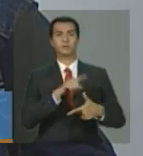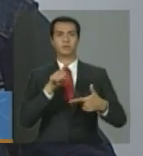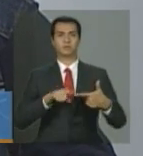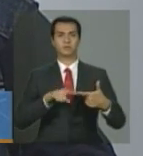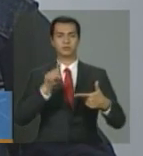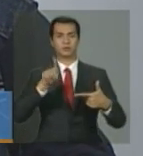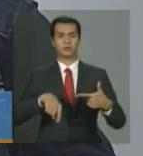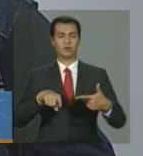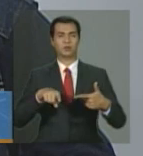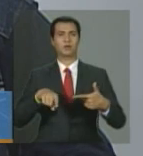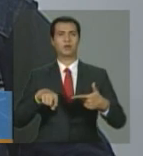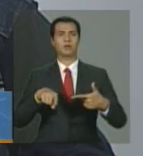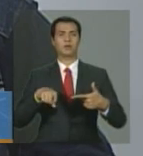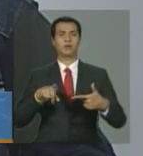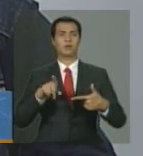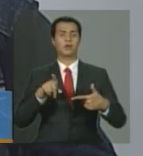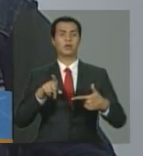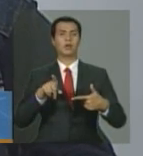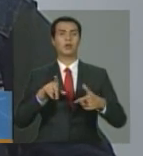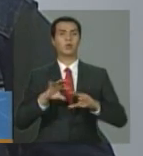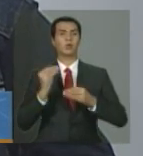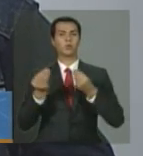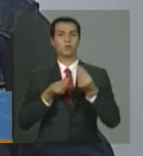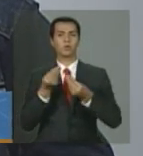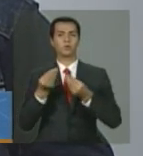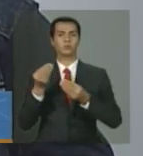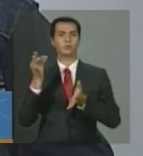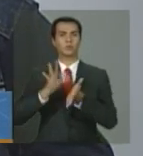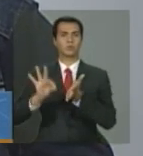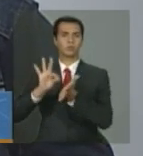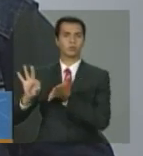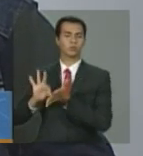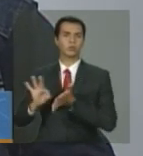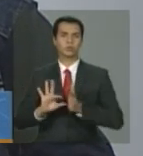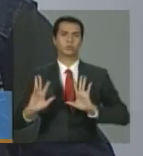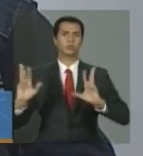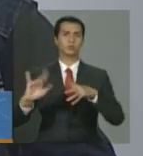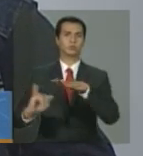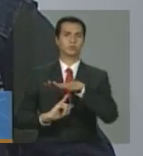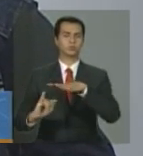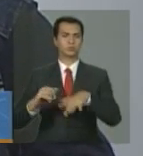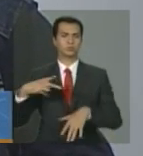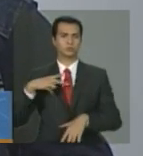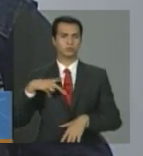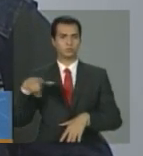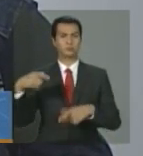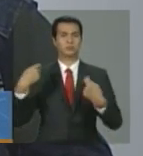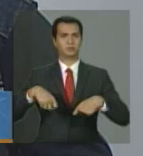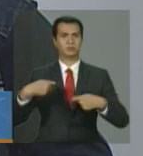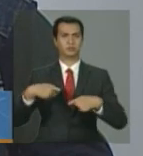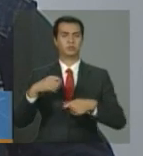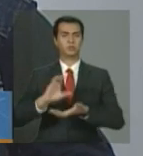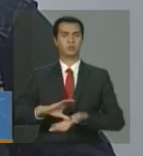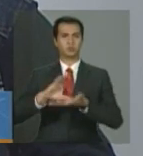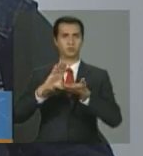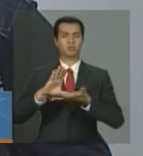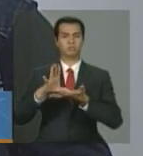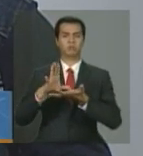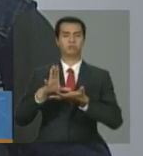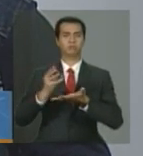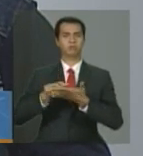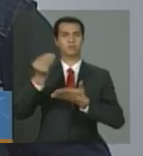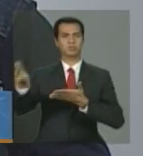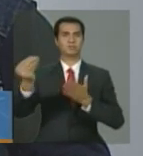ano que é o senso da rede socioassistencial privada que os conselhos têm aí a responsabilidade de validar a senha das entidades que